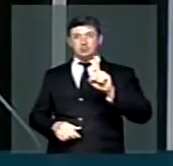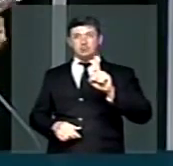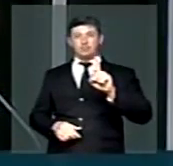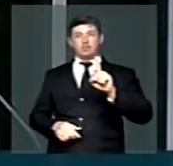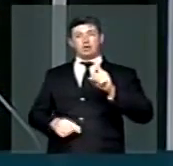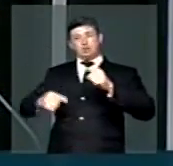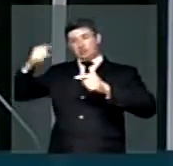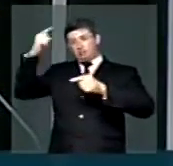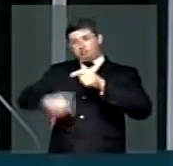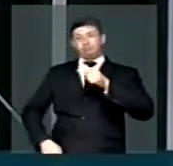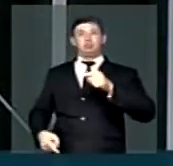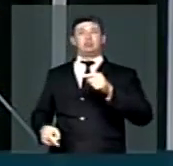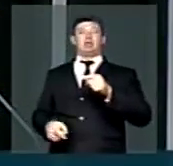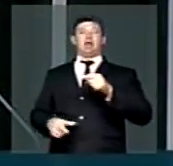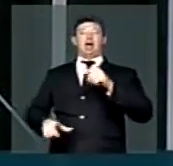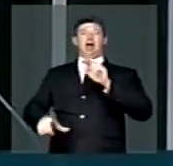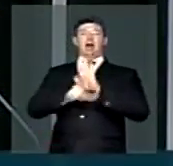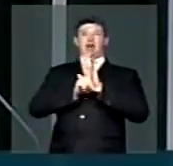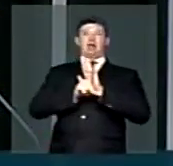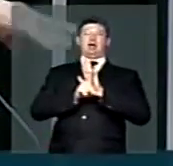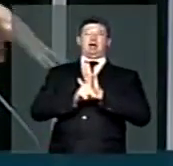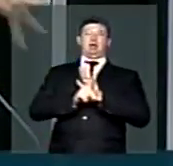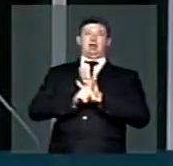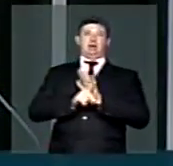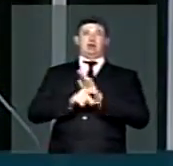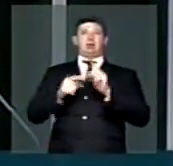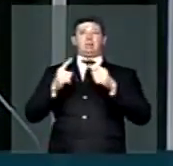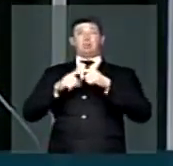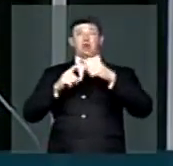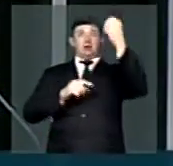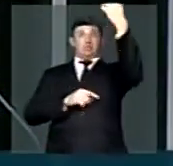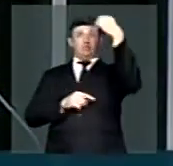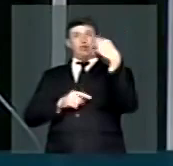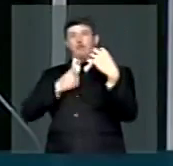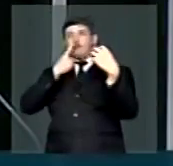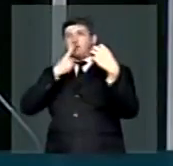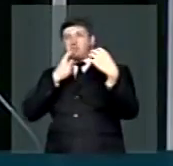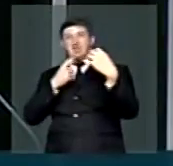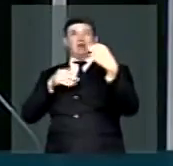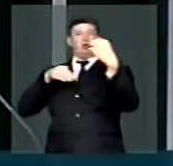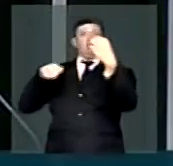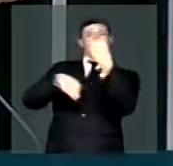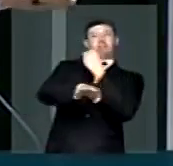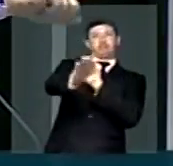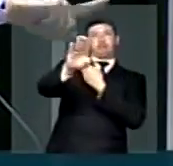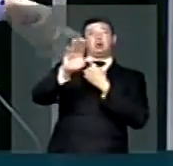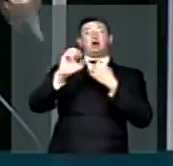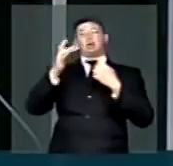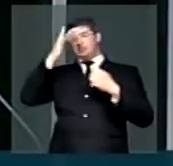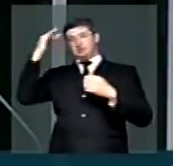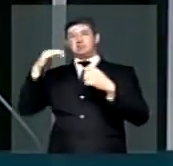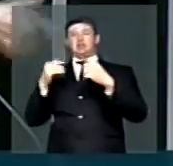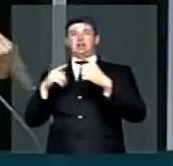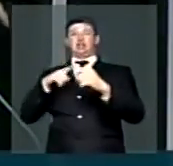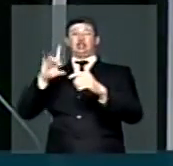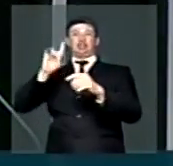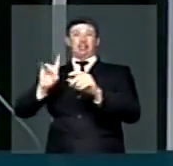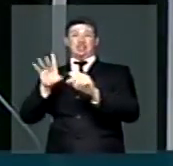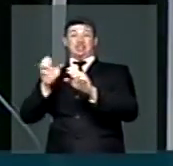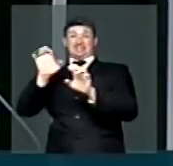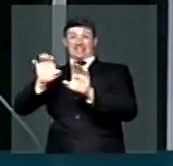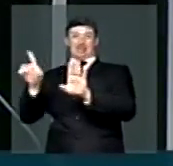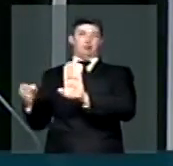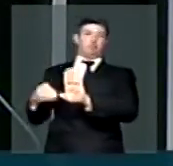infringido o código de trânsito, tendo que ultrapassar pela esquerda ou pela direita, às vezes extrapolando